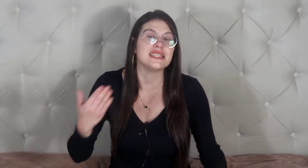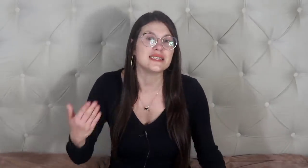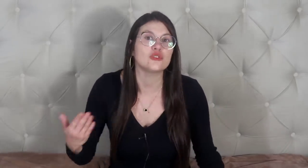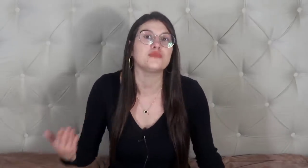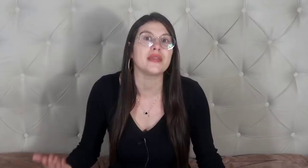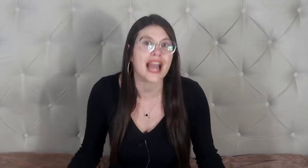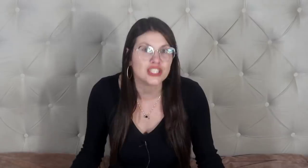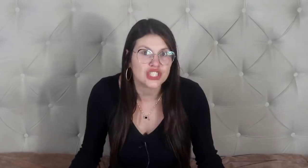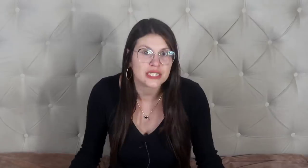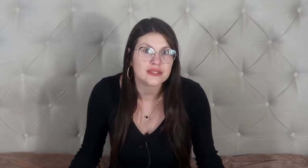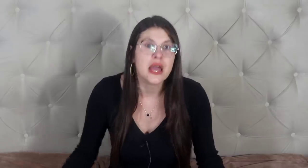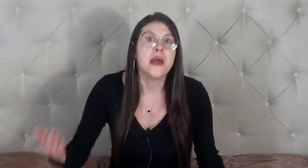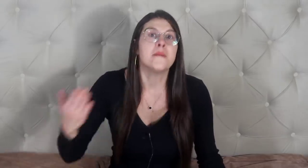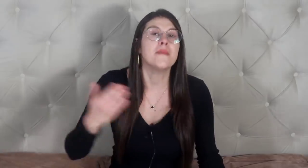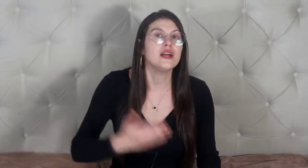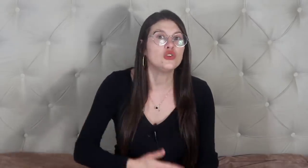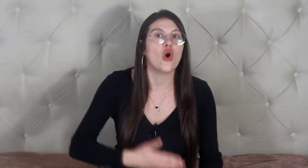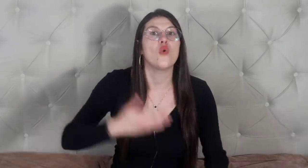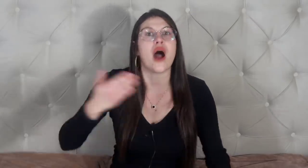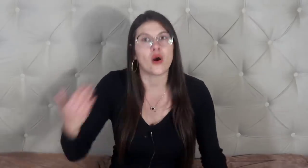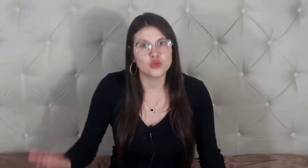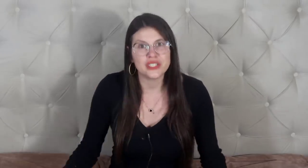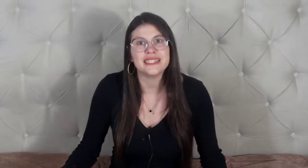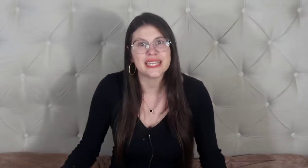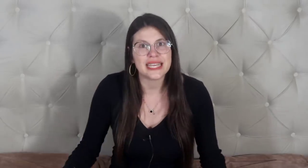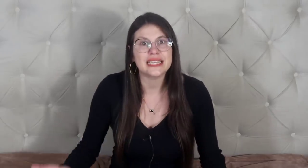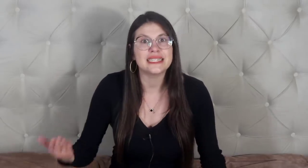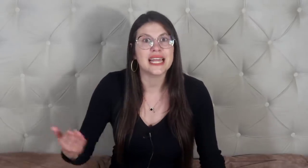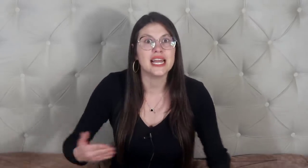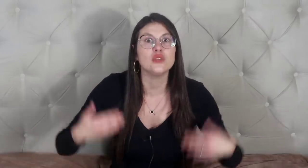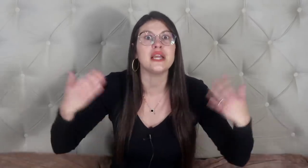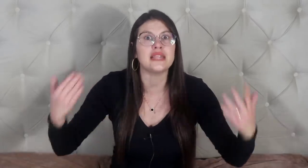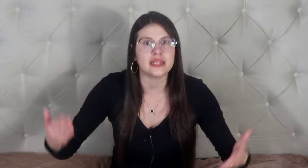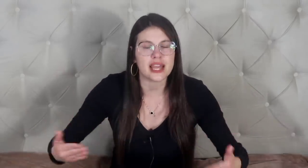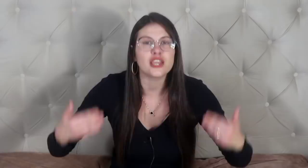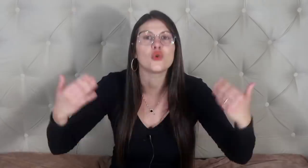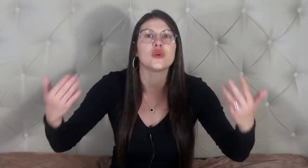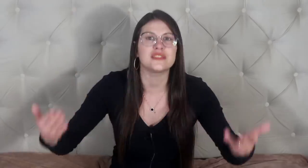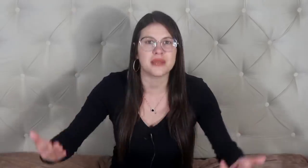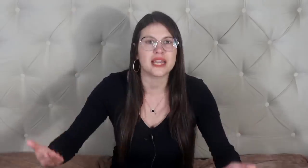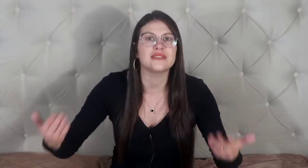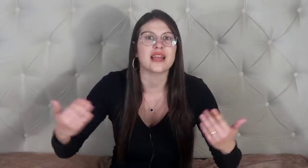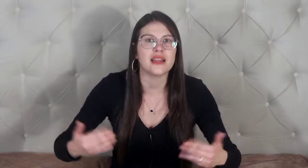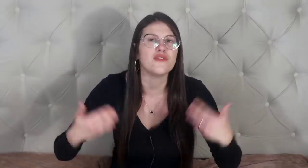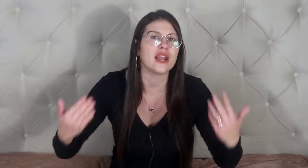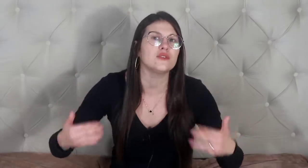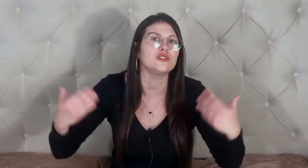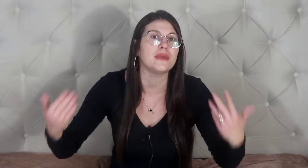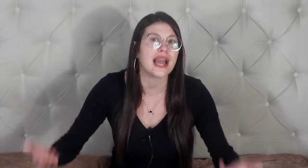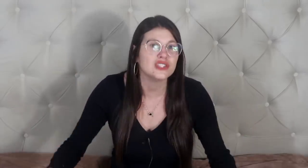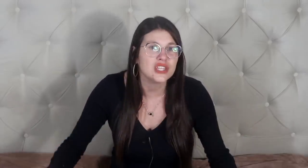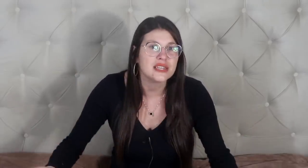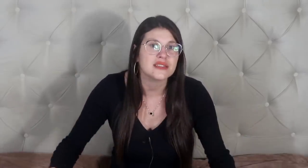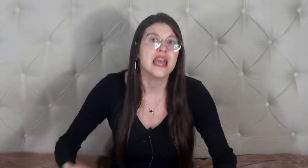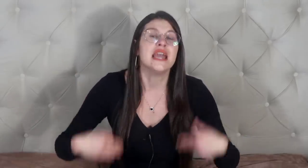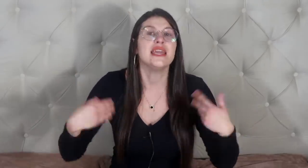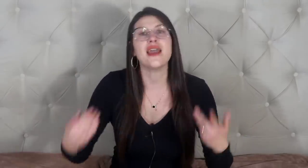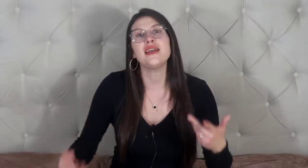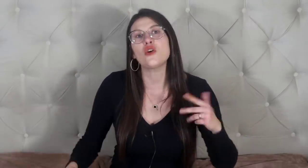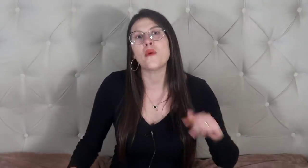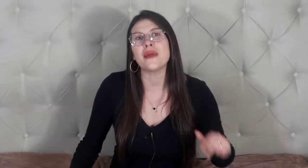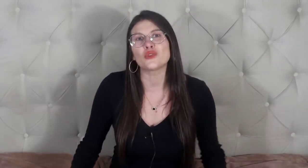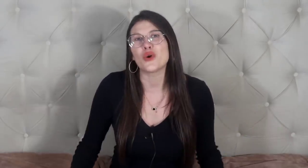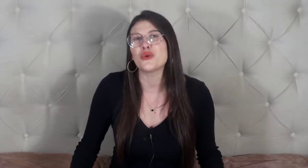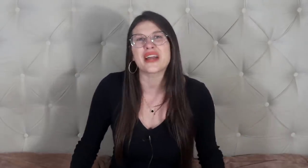sobre a aquisição de picadinhas. Mandou o áudio em seguida, dando a entender que o Luiz Miranda estaria falando de picadinhas.